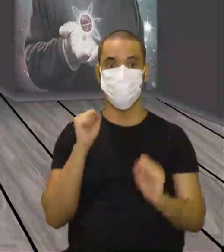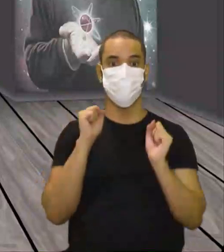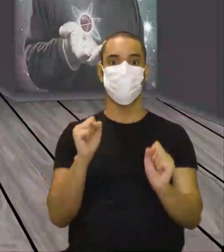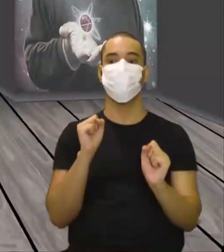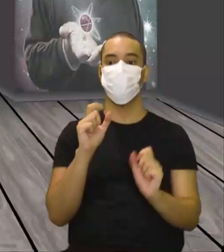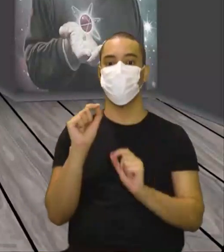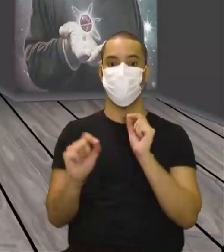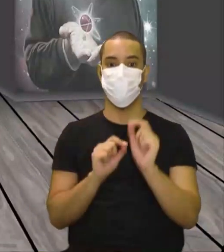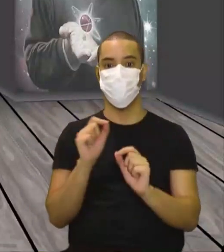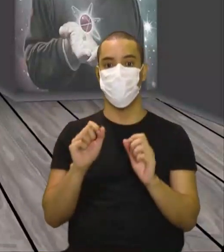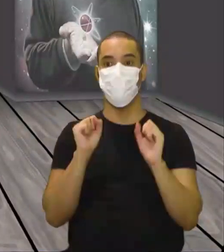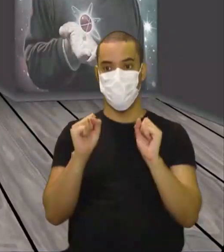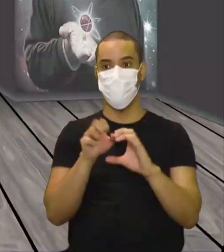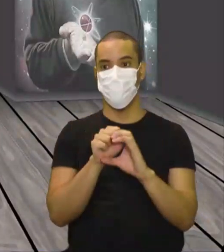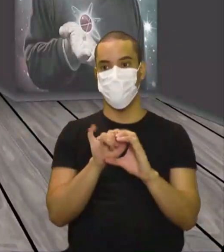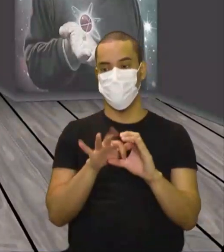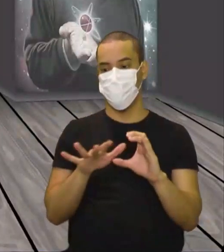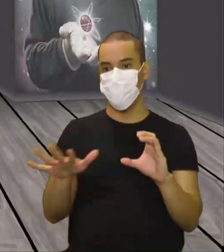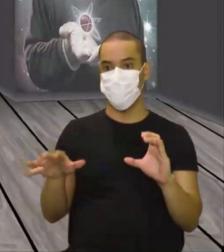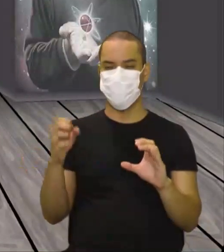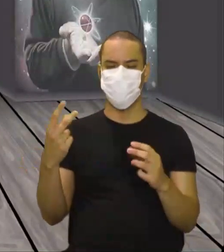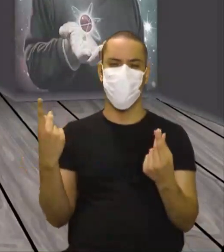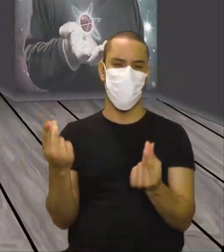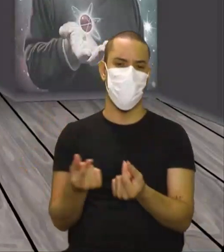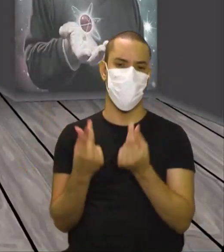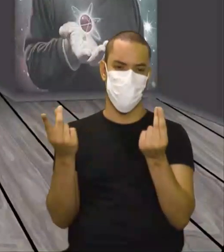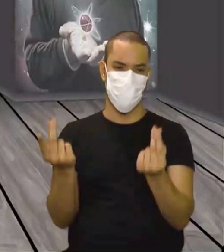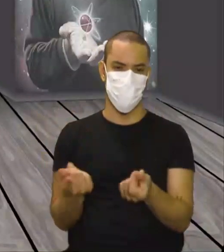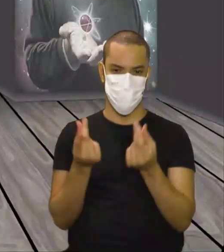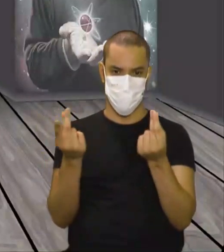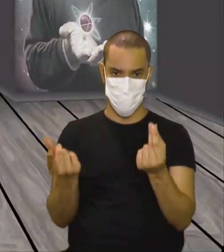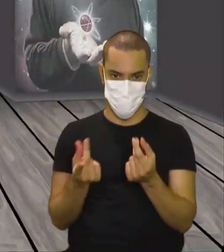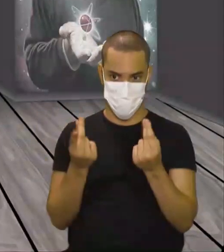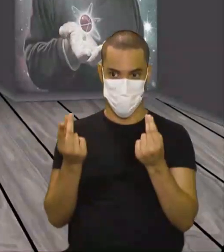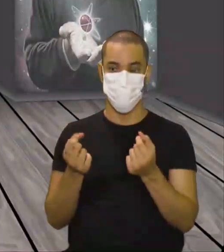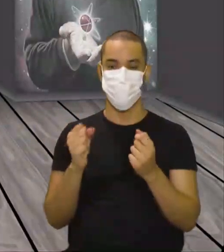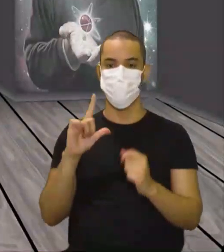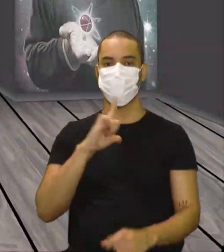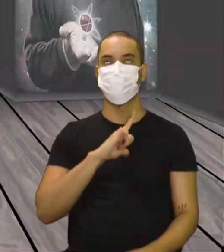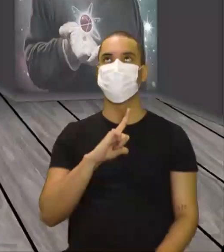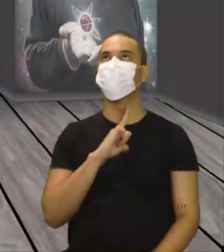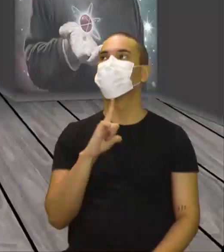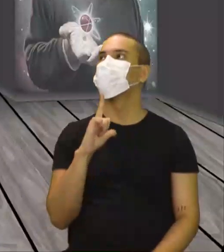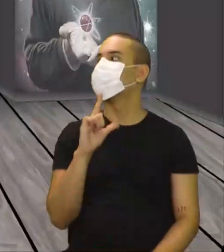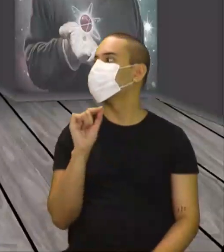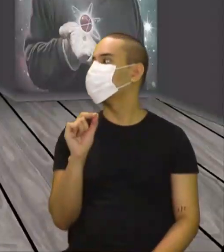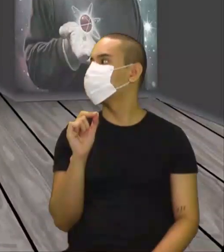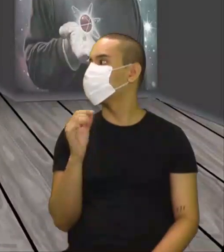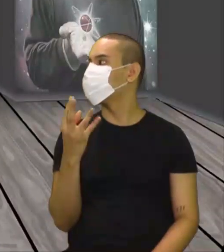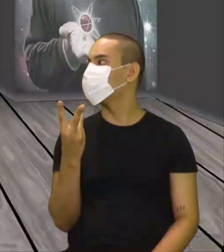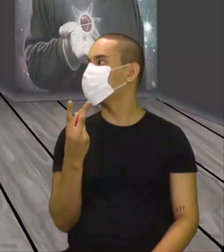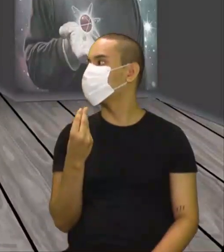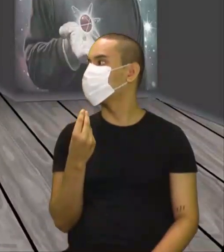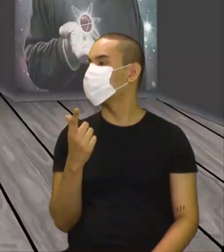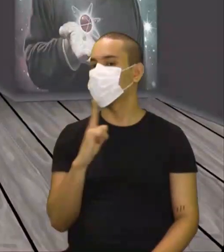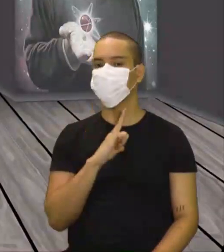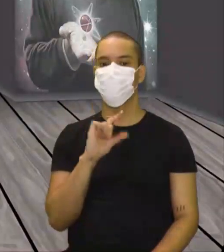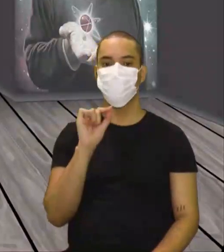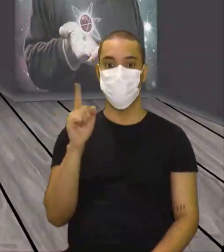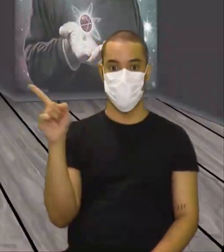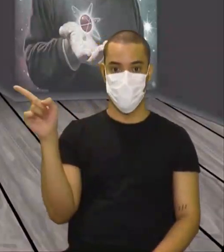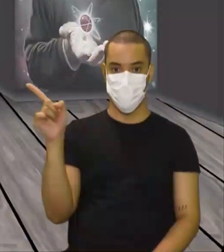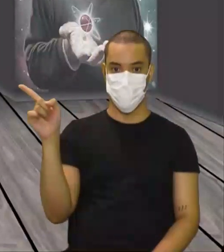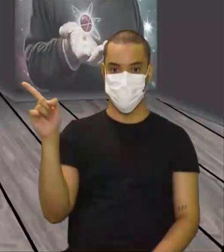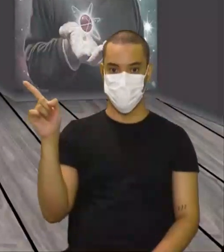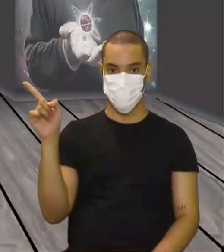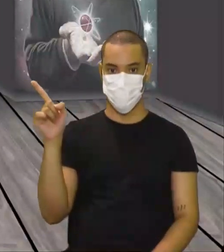podem vazar. Se você deixar muito tempo, ela tem como é que posso falar para vocês? Elas têm, olha só,